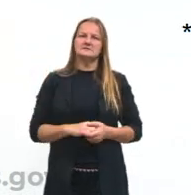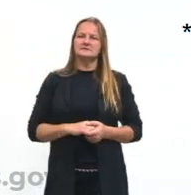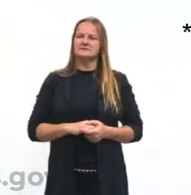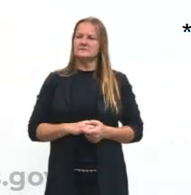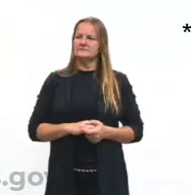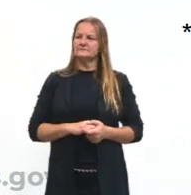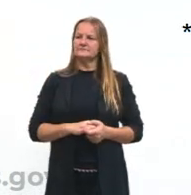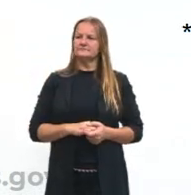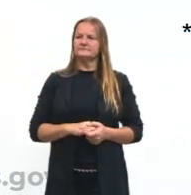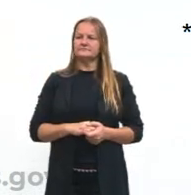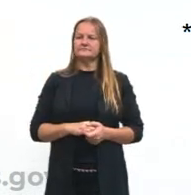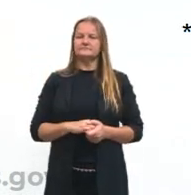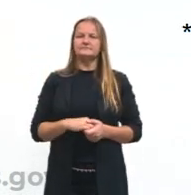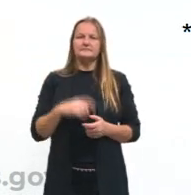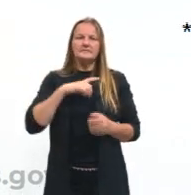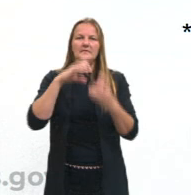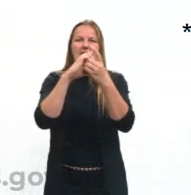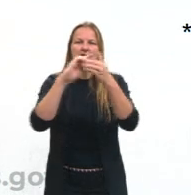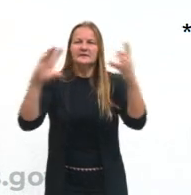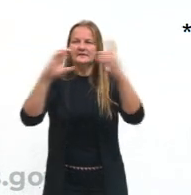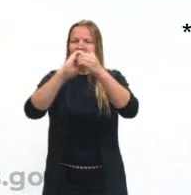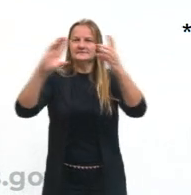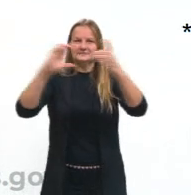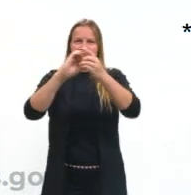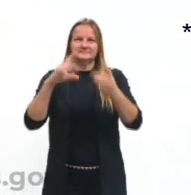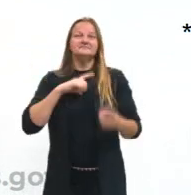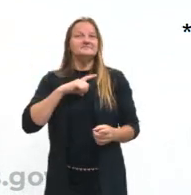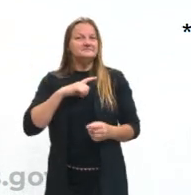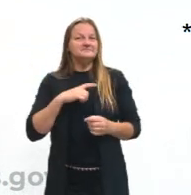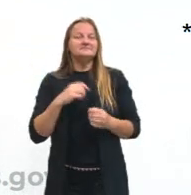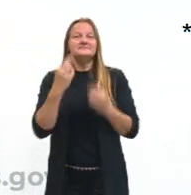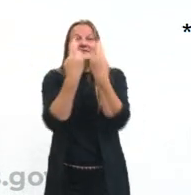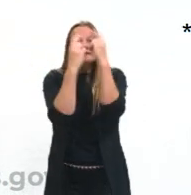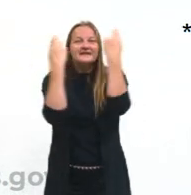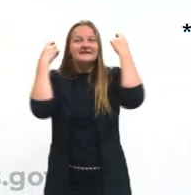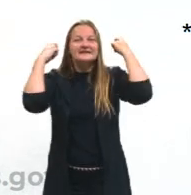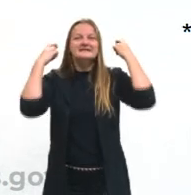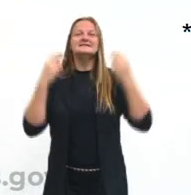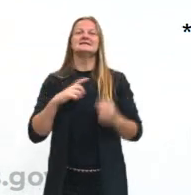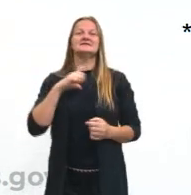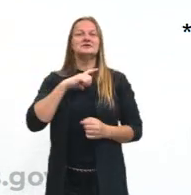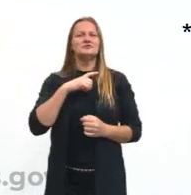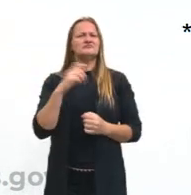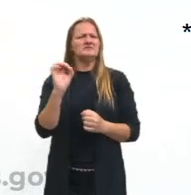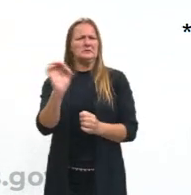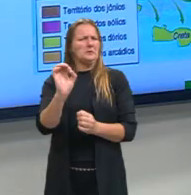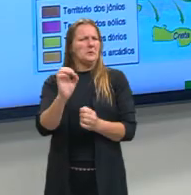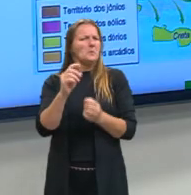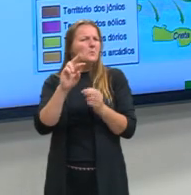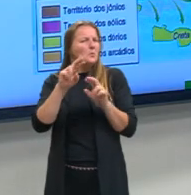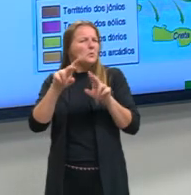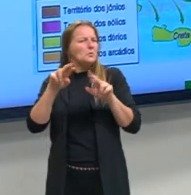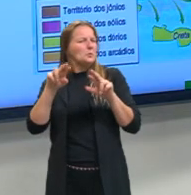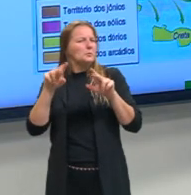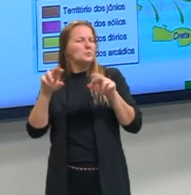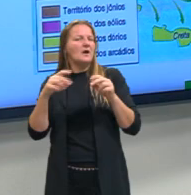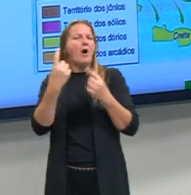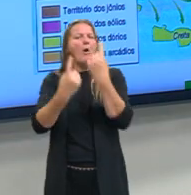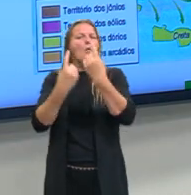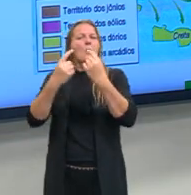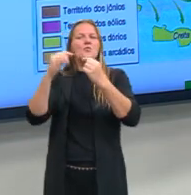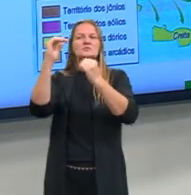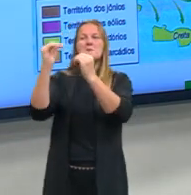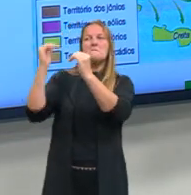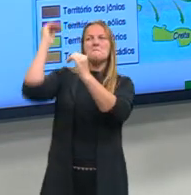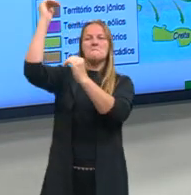a democracia mas também podemos ver outra horas em que a democracia na Grécia não era tão democrática é uma like desse dia né